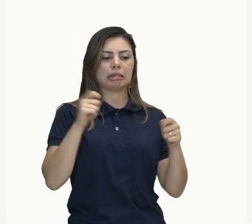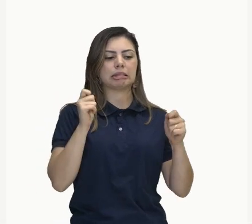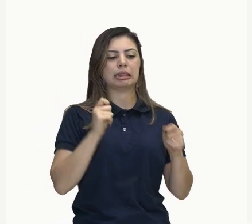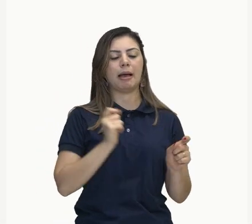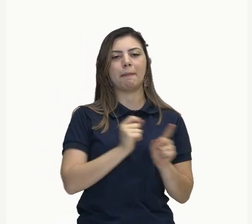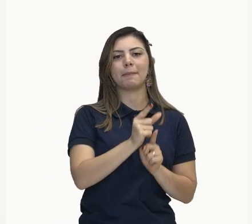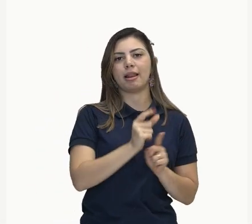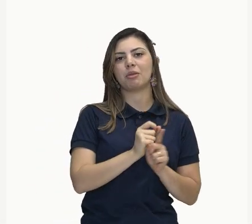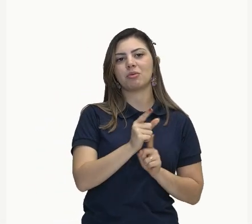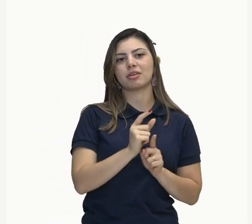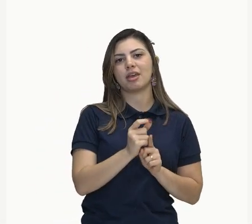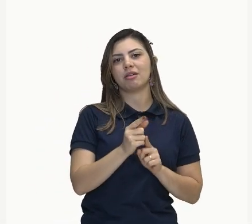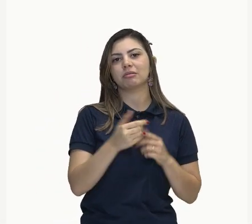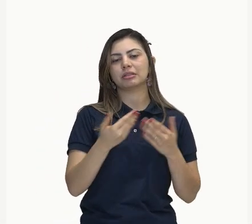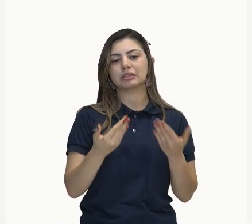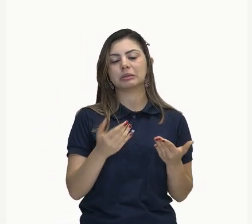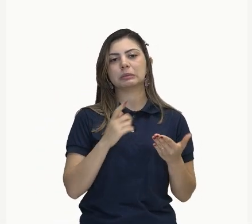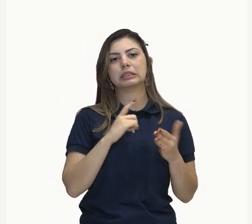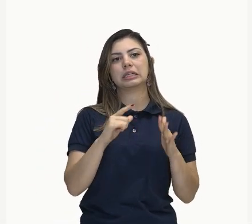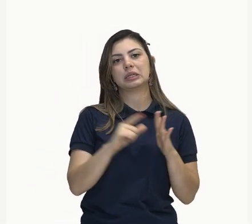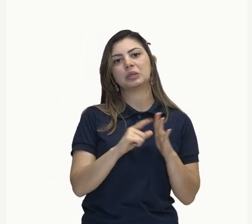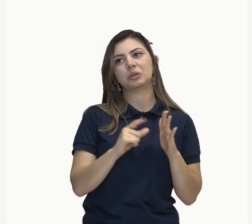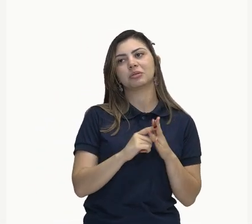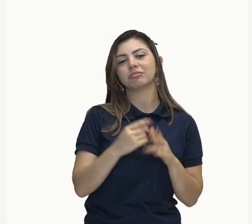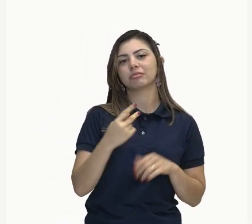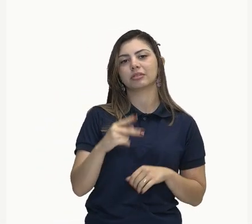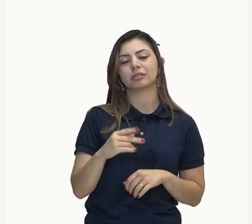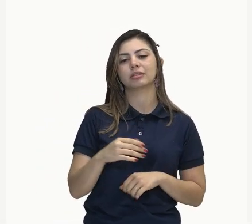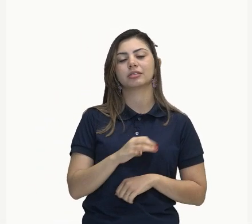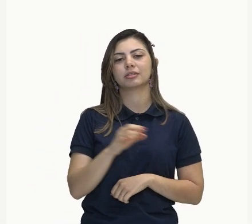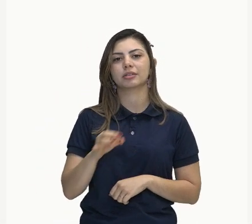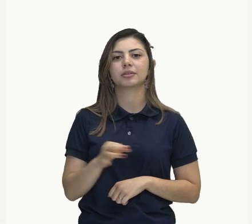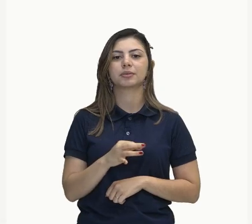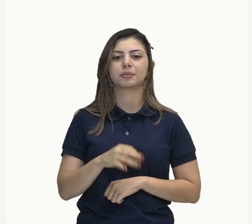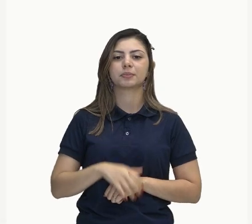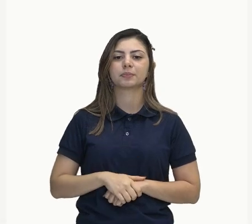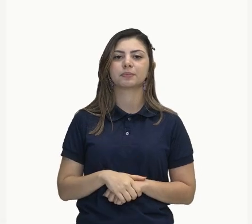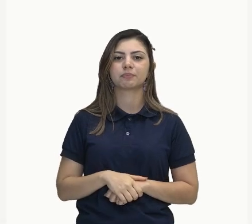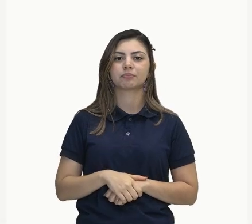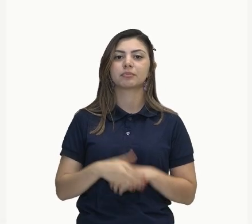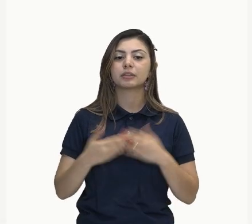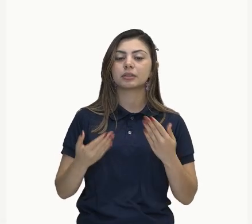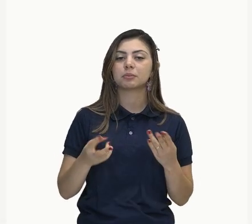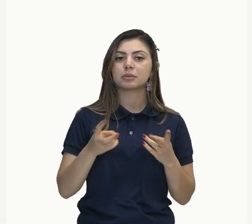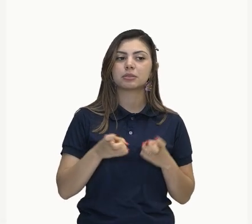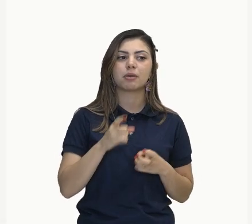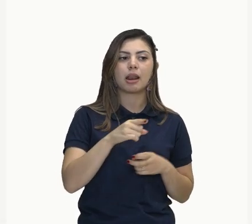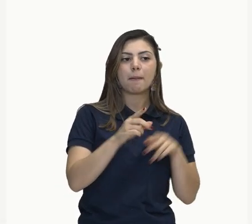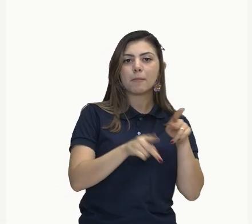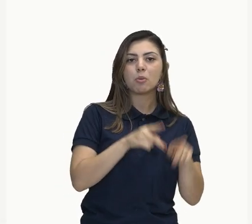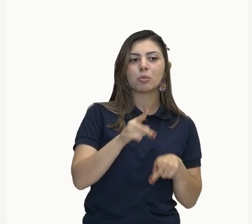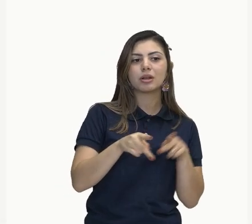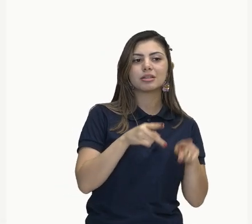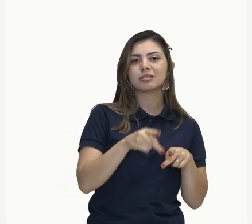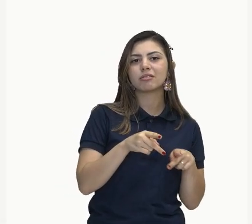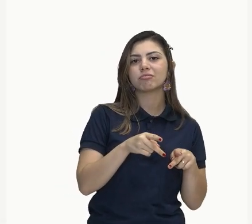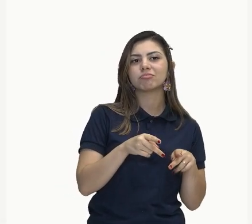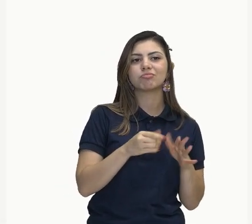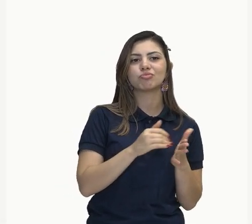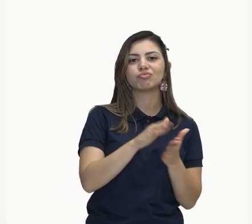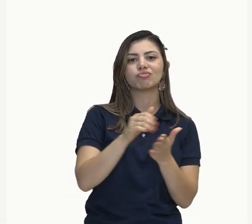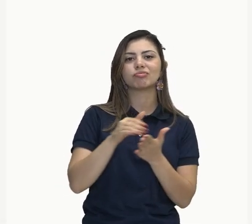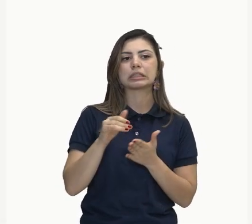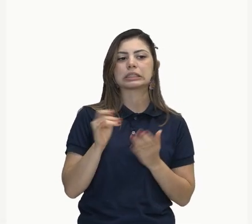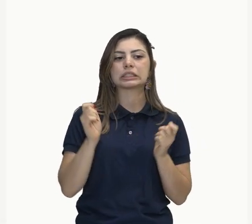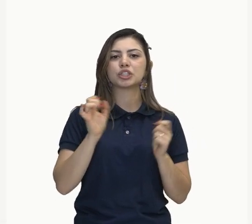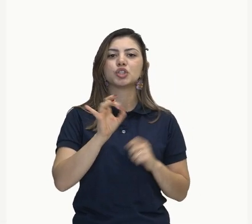elevando também, além dos custos, aquilo que se oferece naquele lugar, deixando de ser popular para atender às